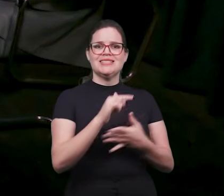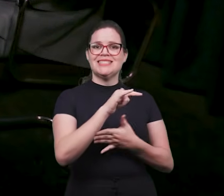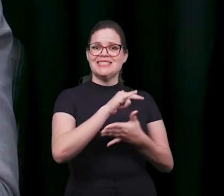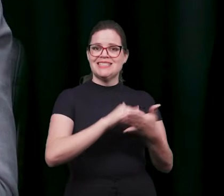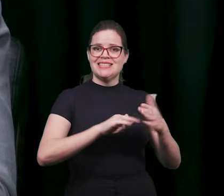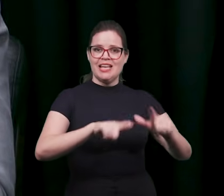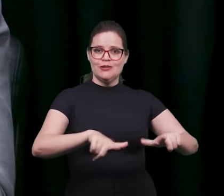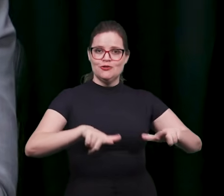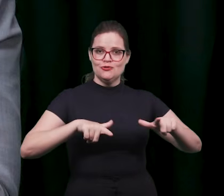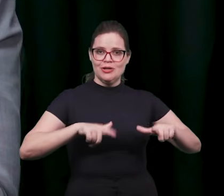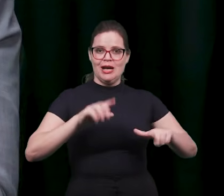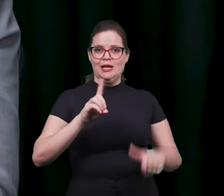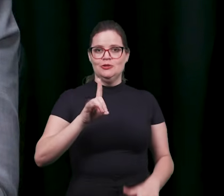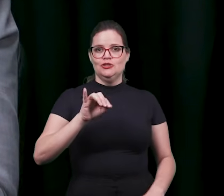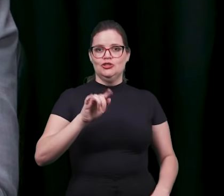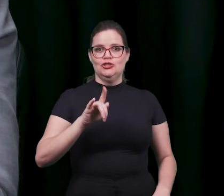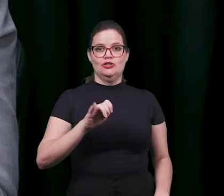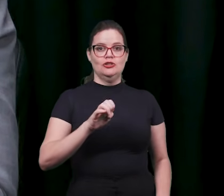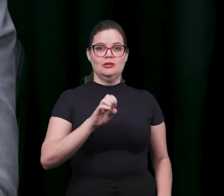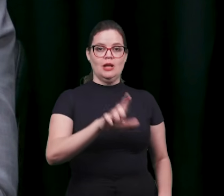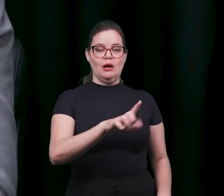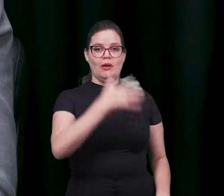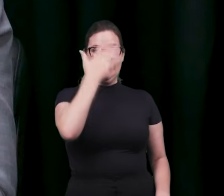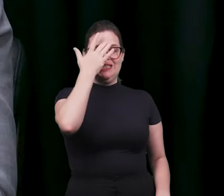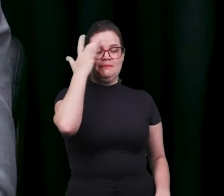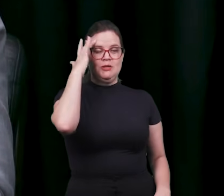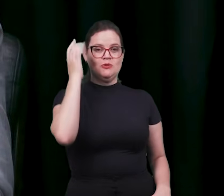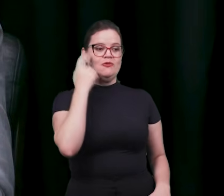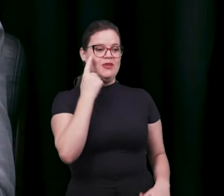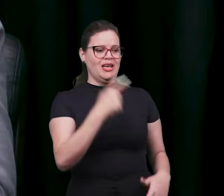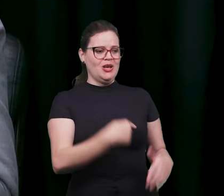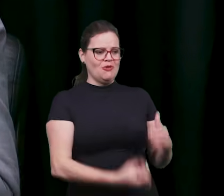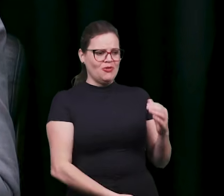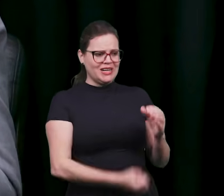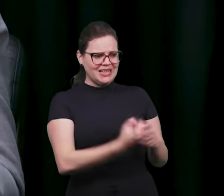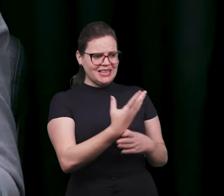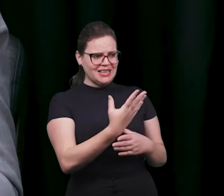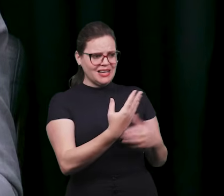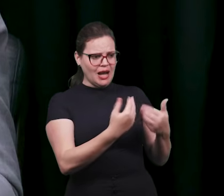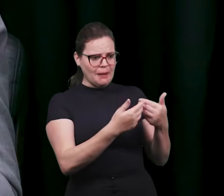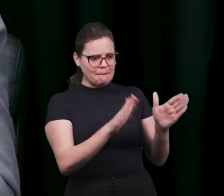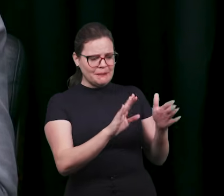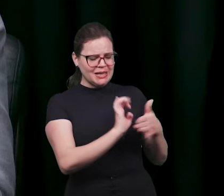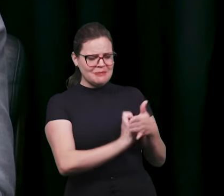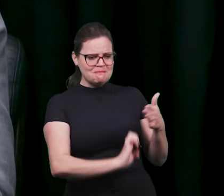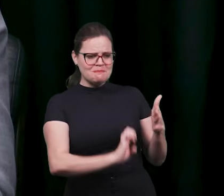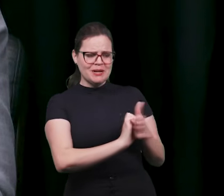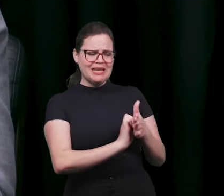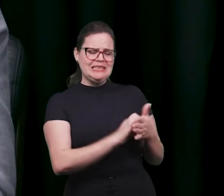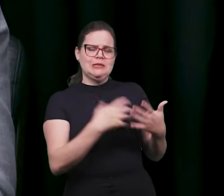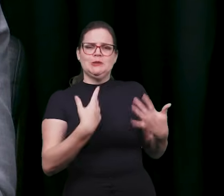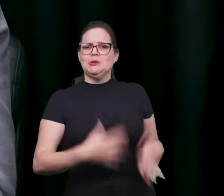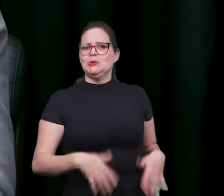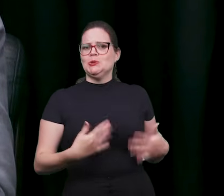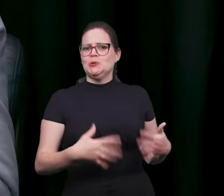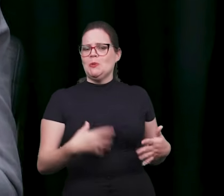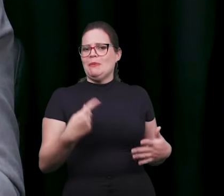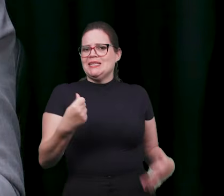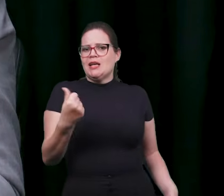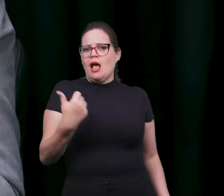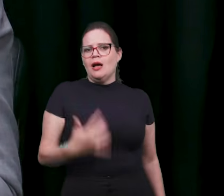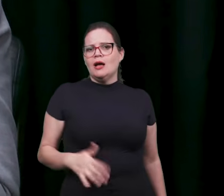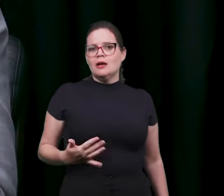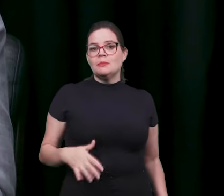digital. E por isso que as pessoas assustam, às vezes, você abrir uma empresa, sim, dependendo do estabelecimento, uma vistoria no seu estabelecimento, um alvará,